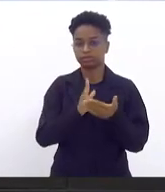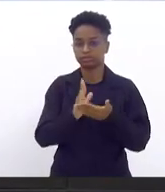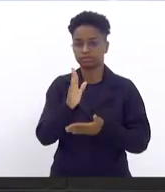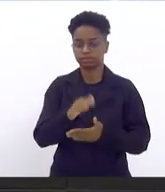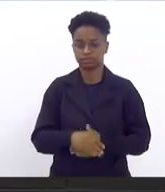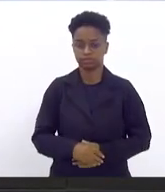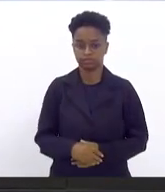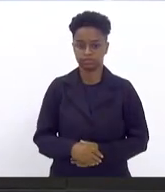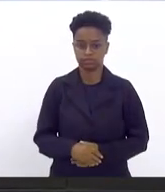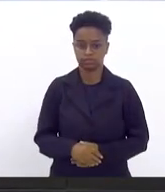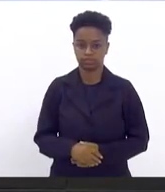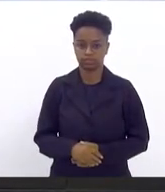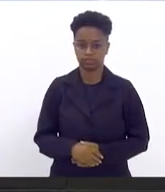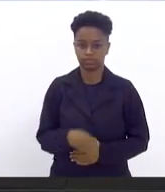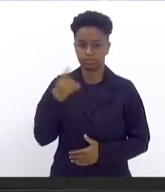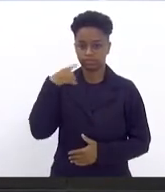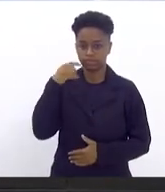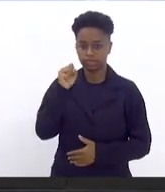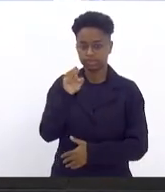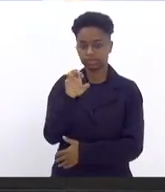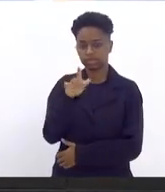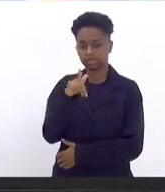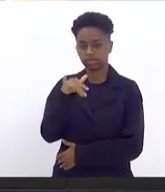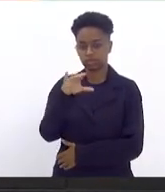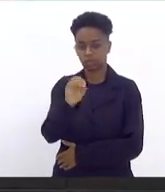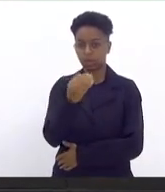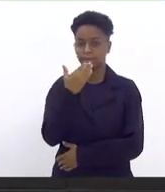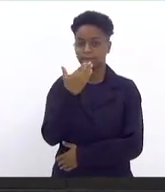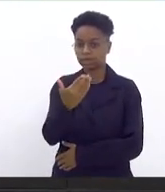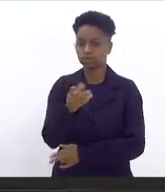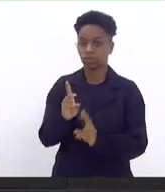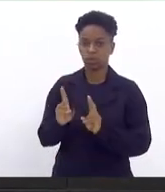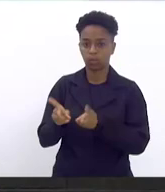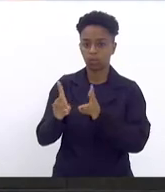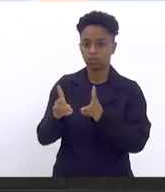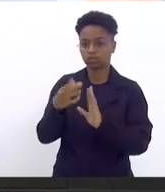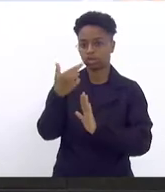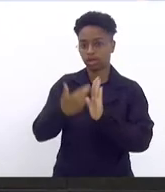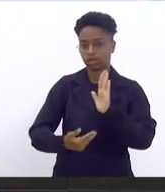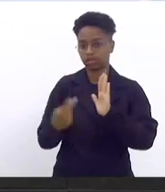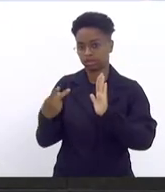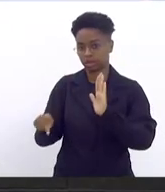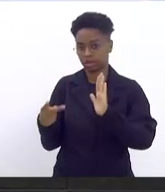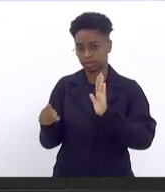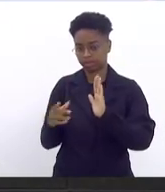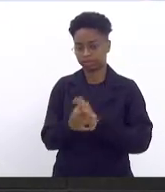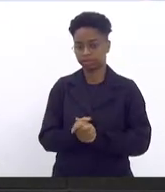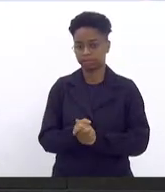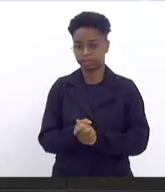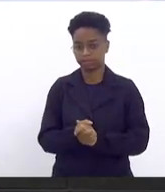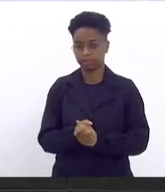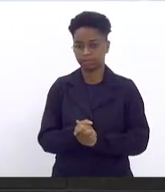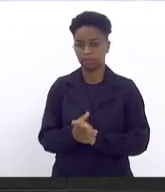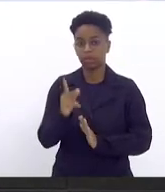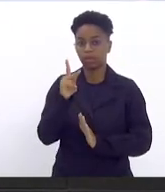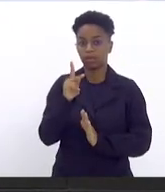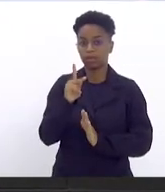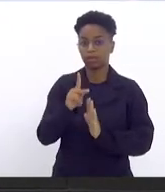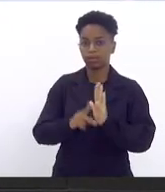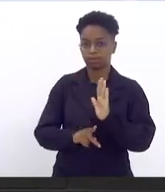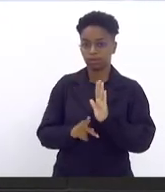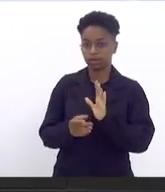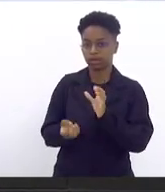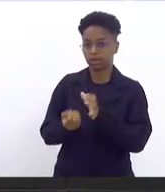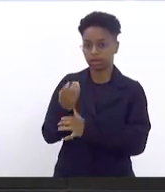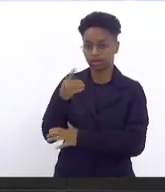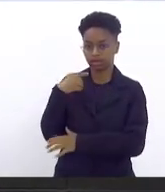aprovado. O deputado doutor Serginho pediu para manter a relatoria dele. É, o projeto de autoria do deputado...